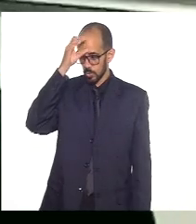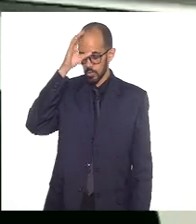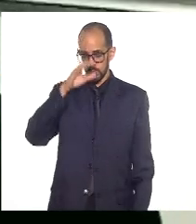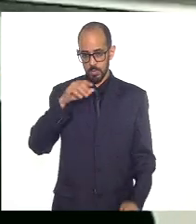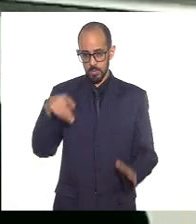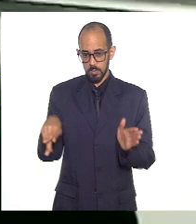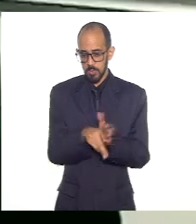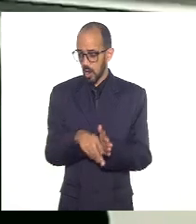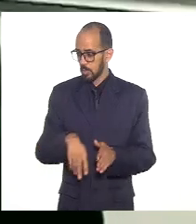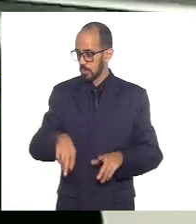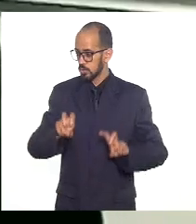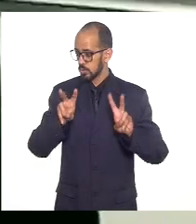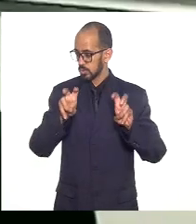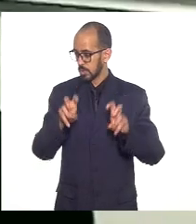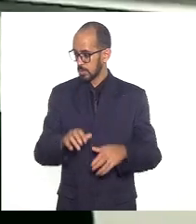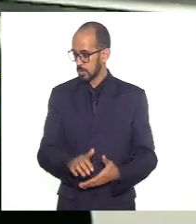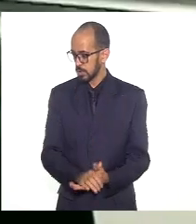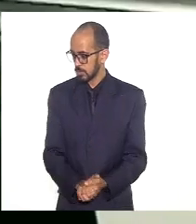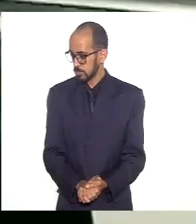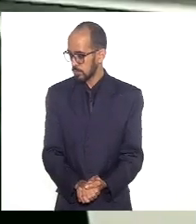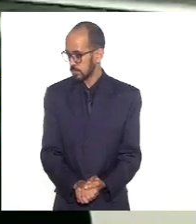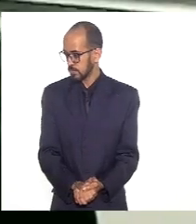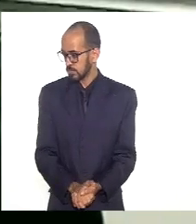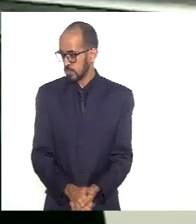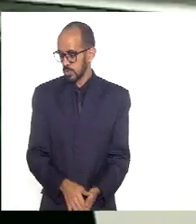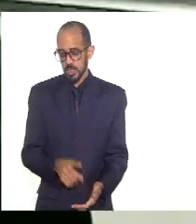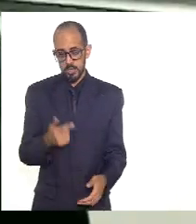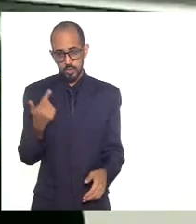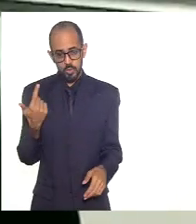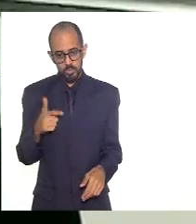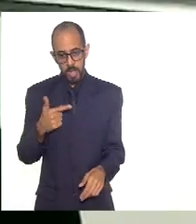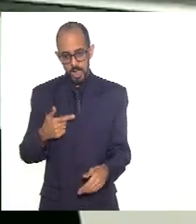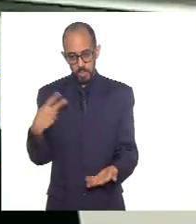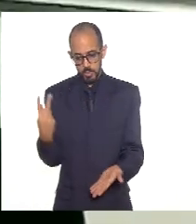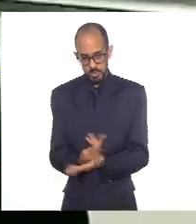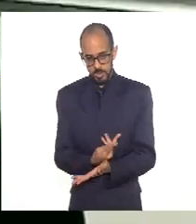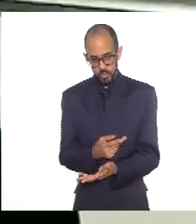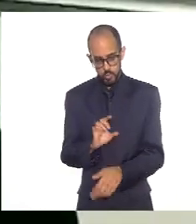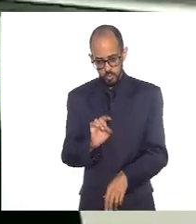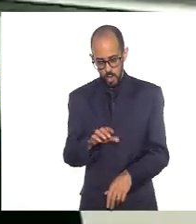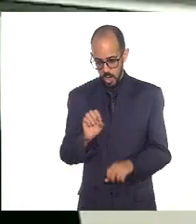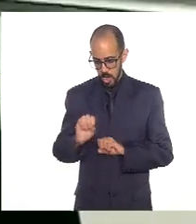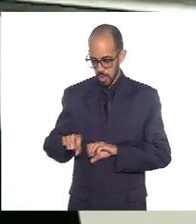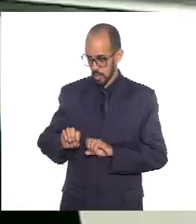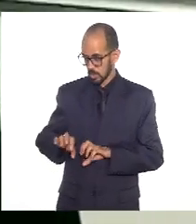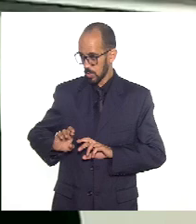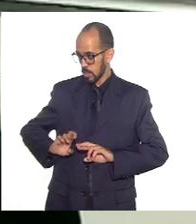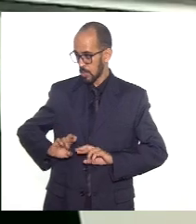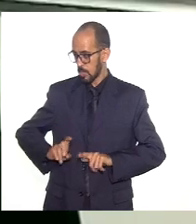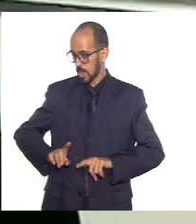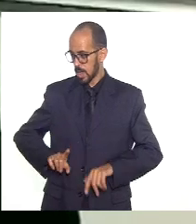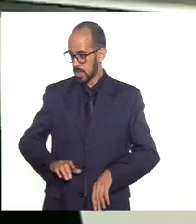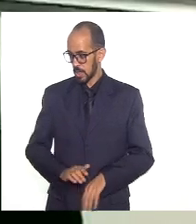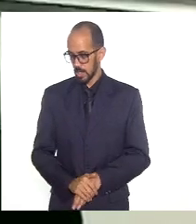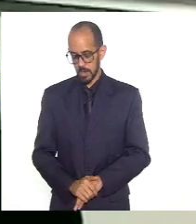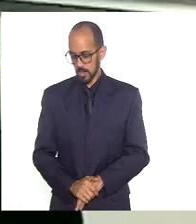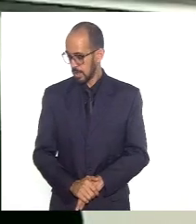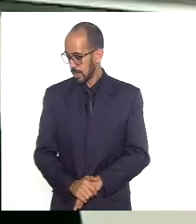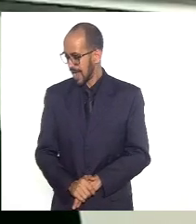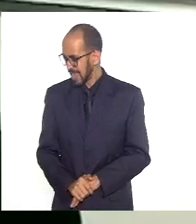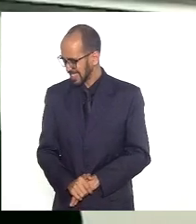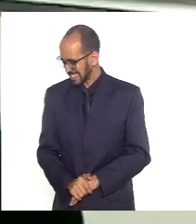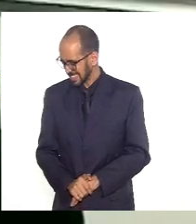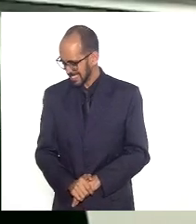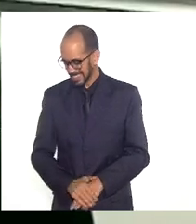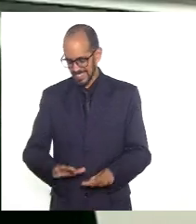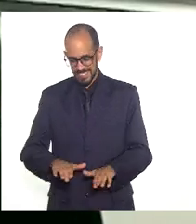sobre o tema. E isso não está acontecendo só na educação, deputado Flávio Serafini. Está